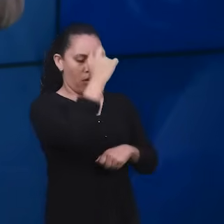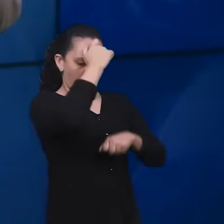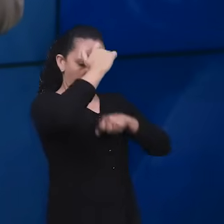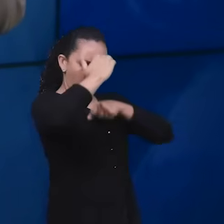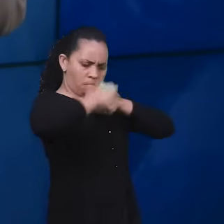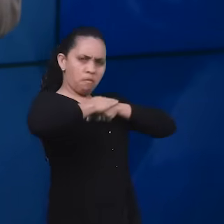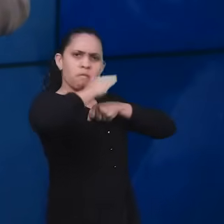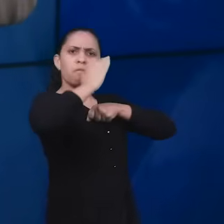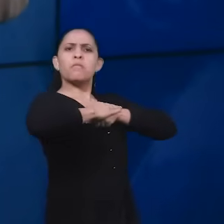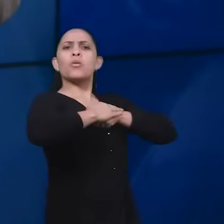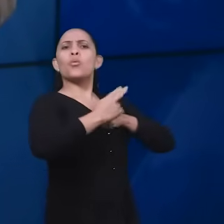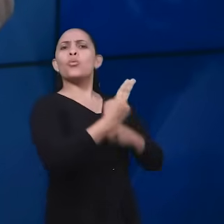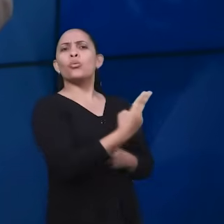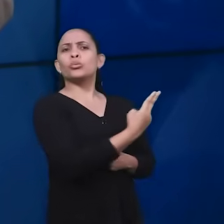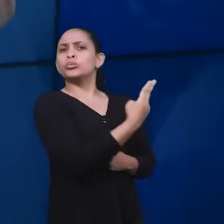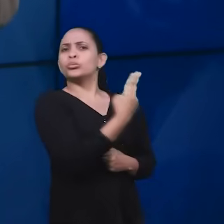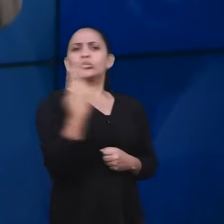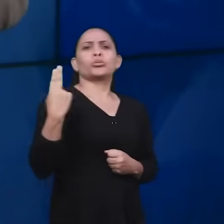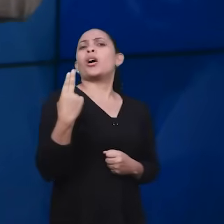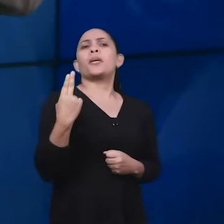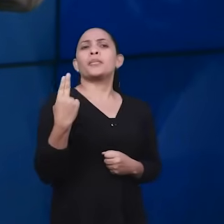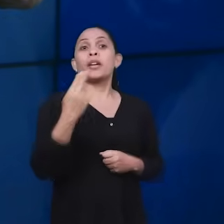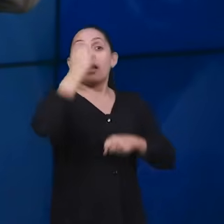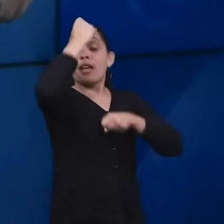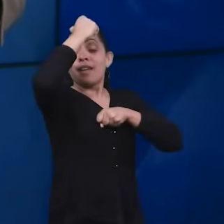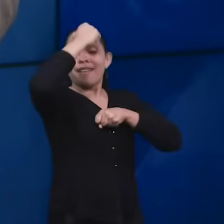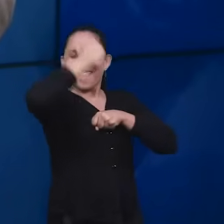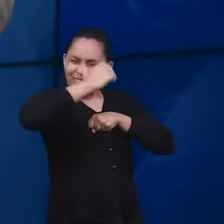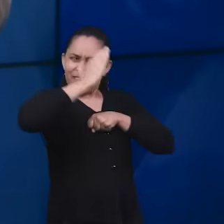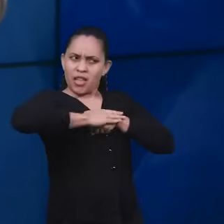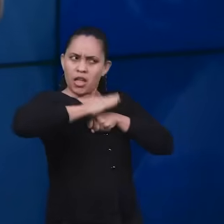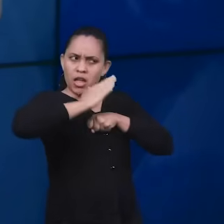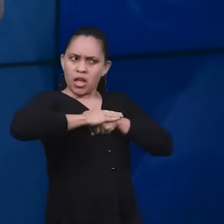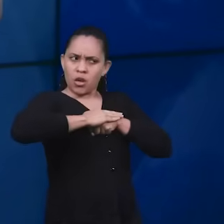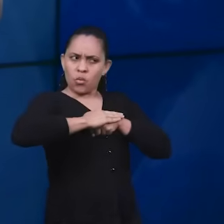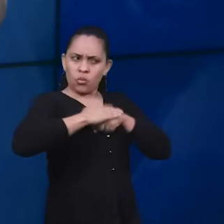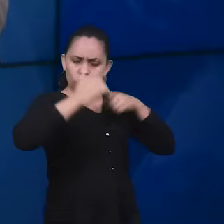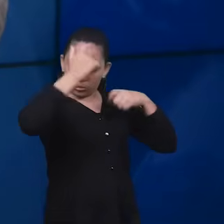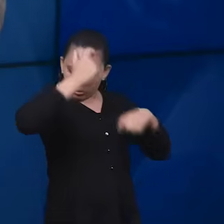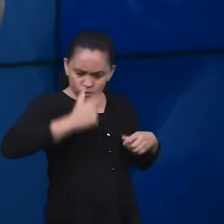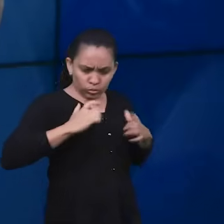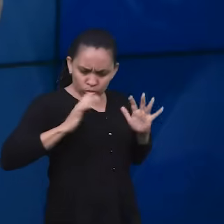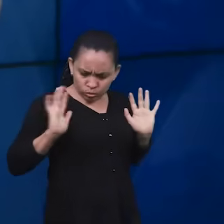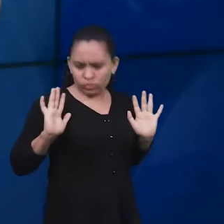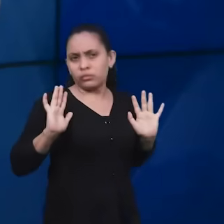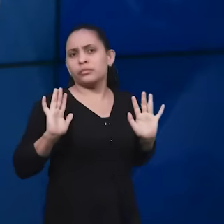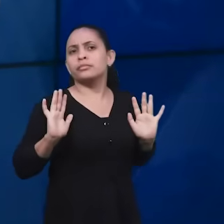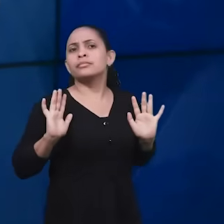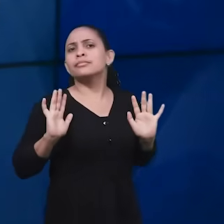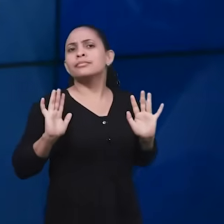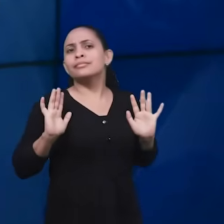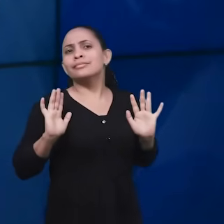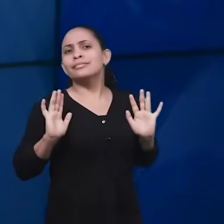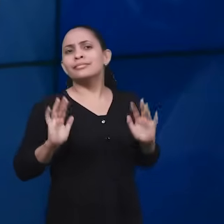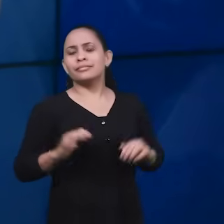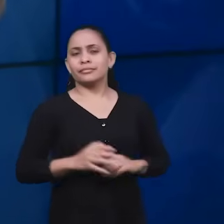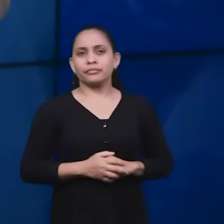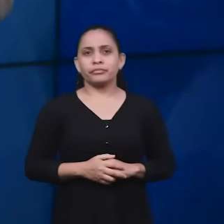si mesmo. Foi o nome que ele se dá: Eu sou. Eu sou o que sou.